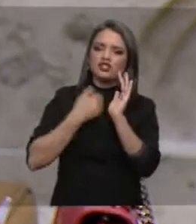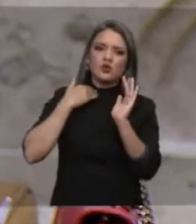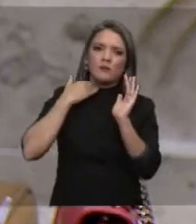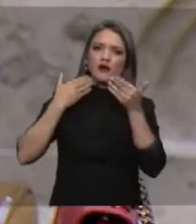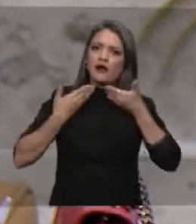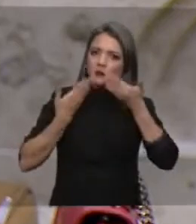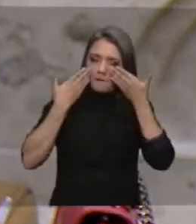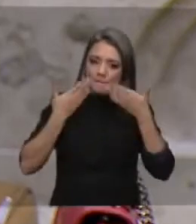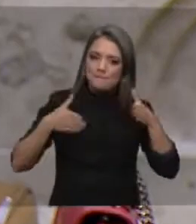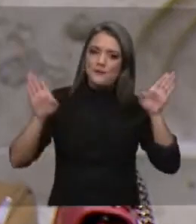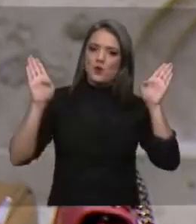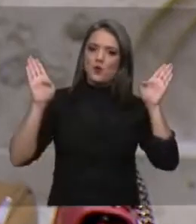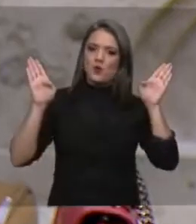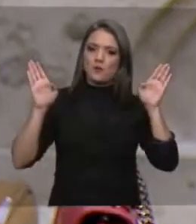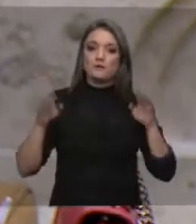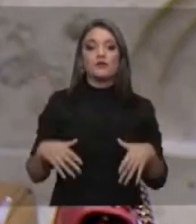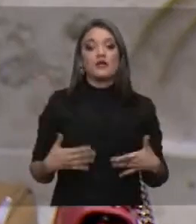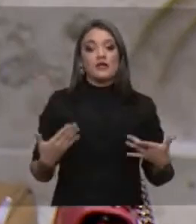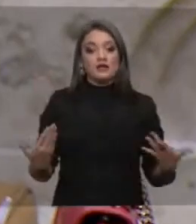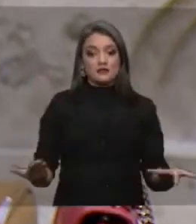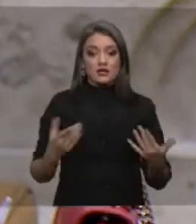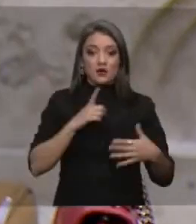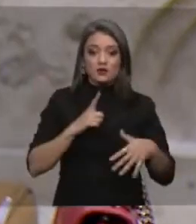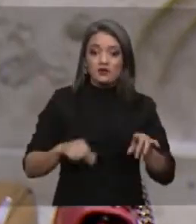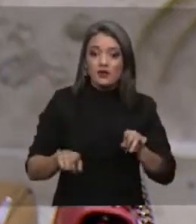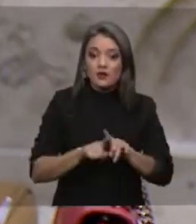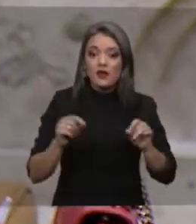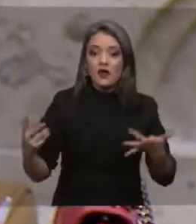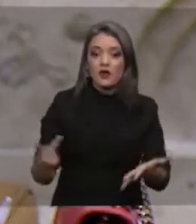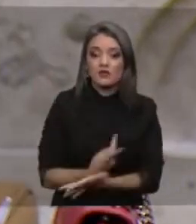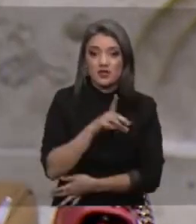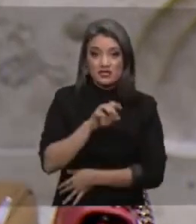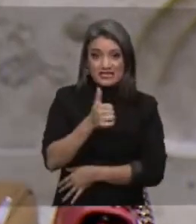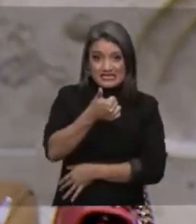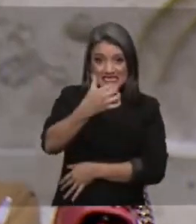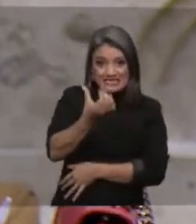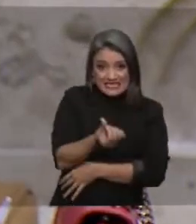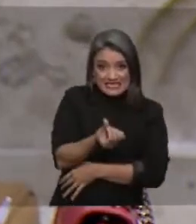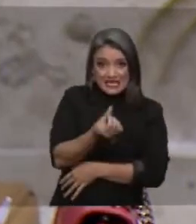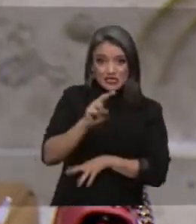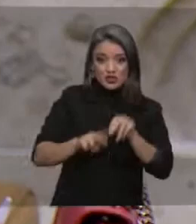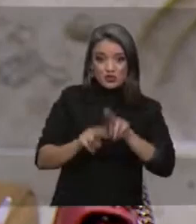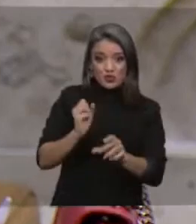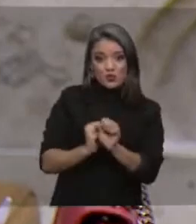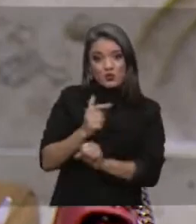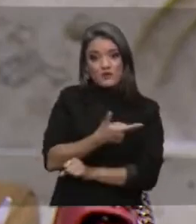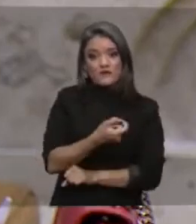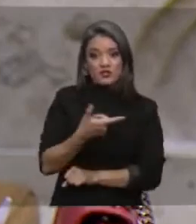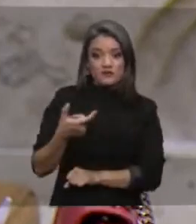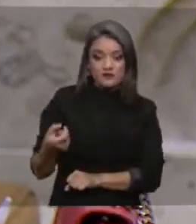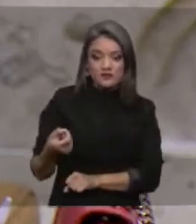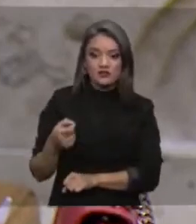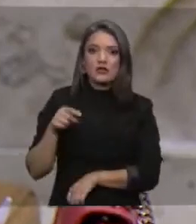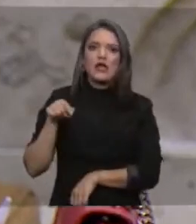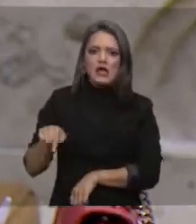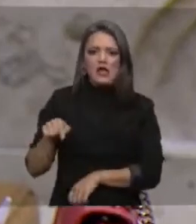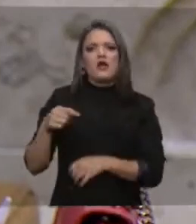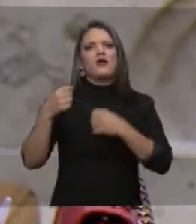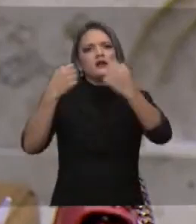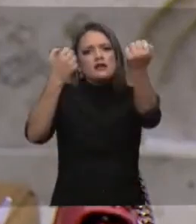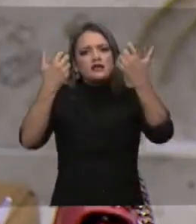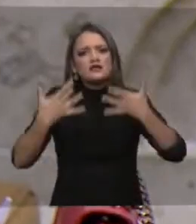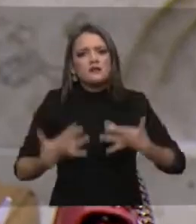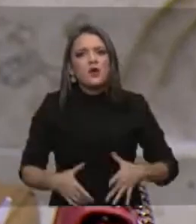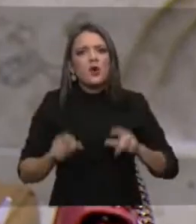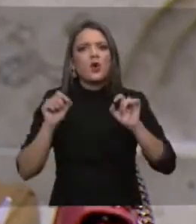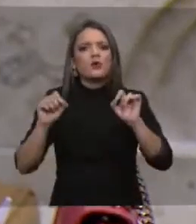do denunciado. Em live realizada no dia 16 de junho de 2020, após esclarecer que a